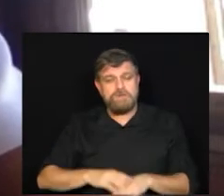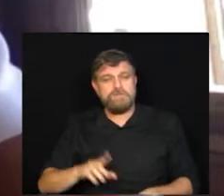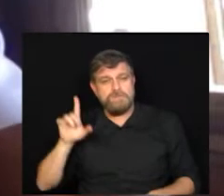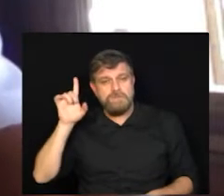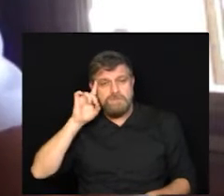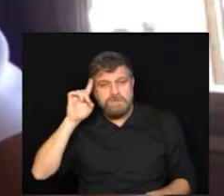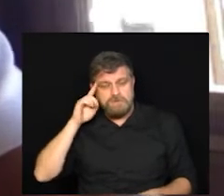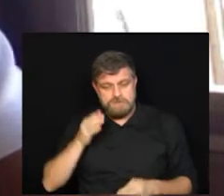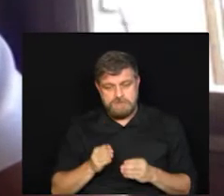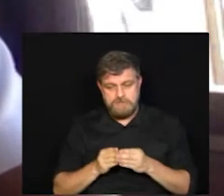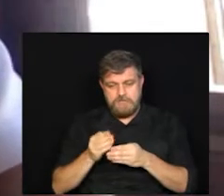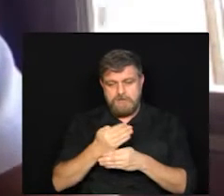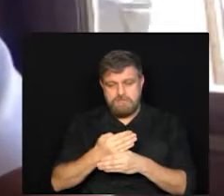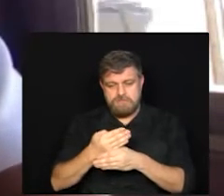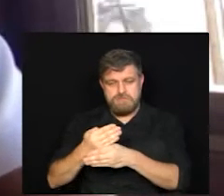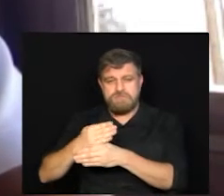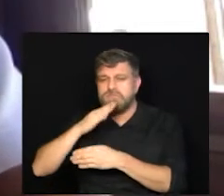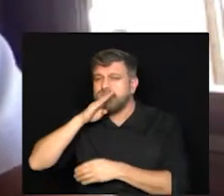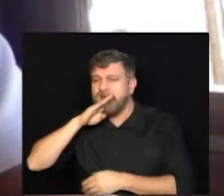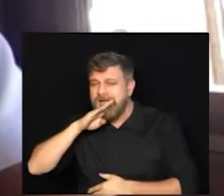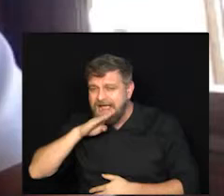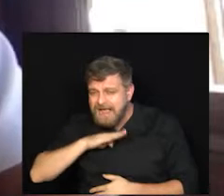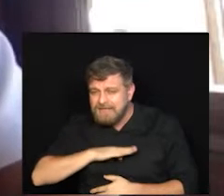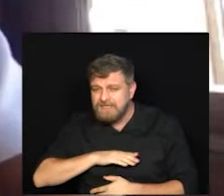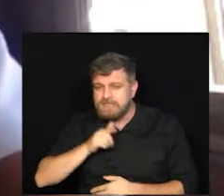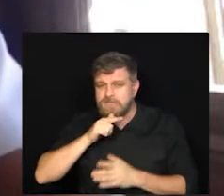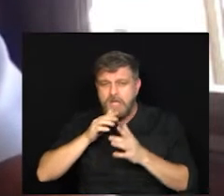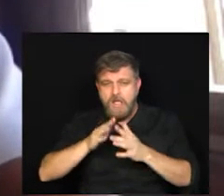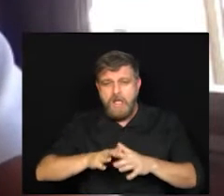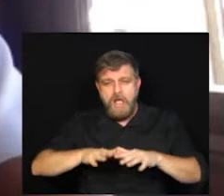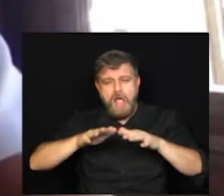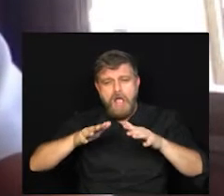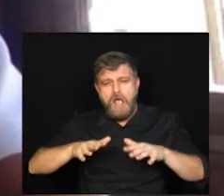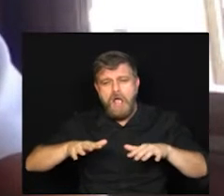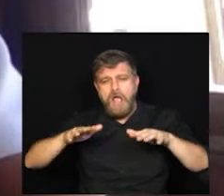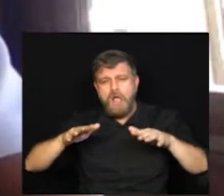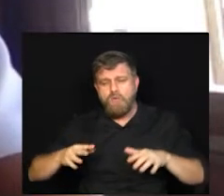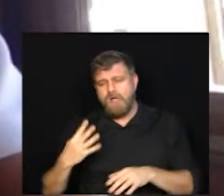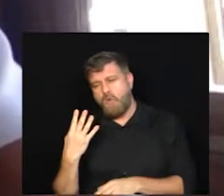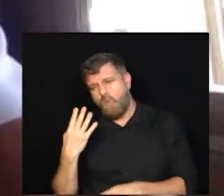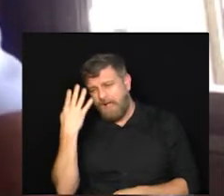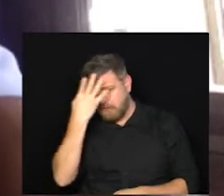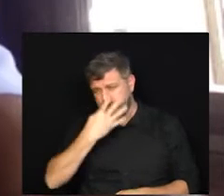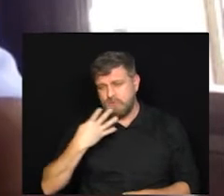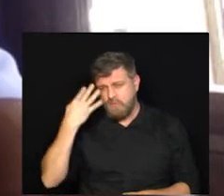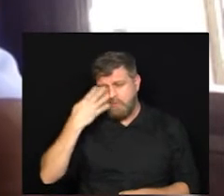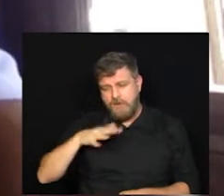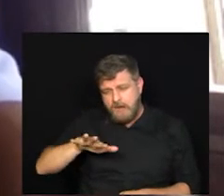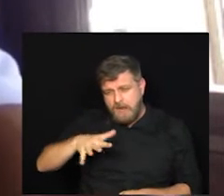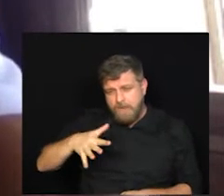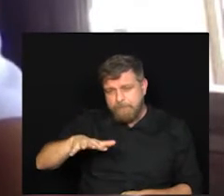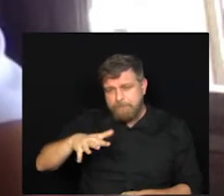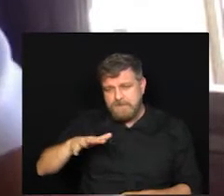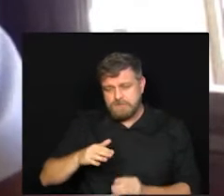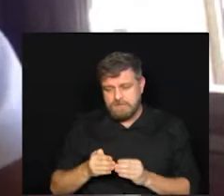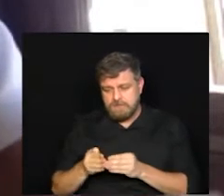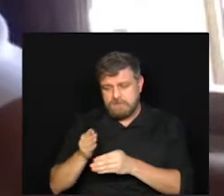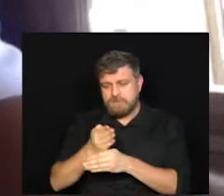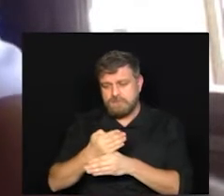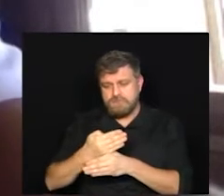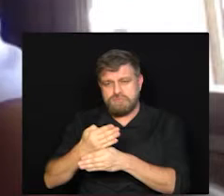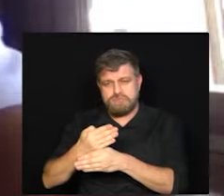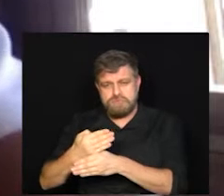eu velejo na parte da tarde, que a parte da água demora em torno de 4 horas, mais ou menos, dentro da água de velejo,